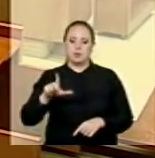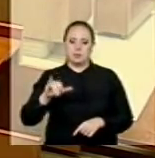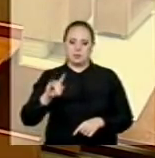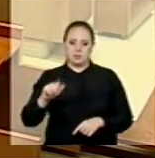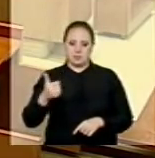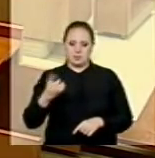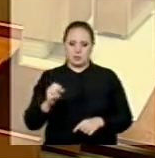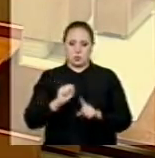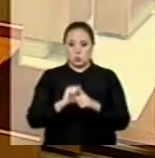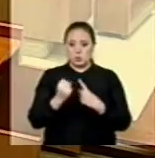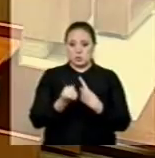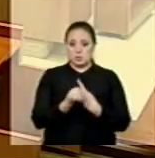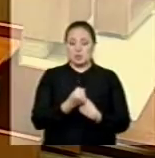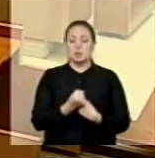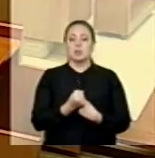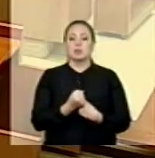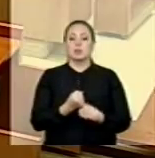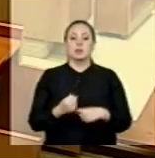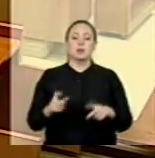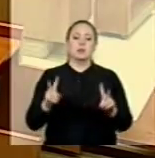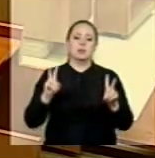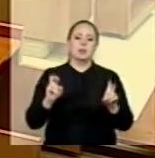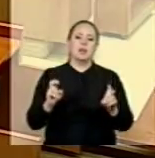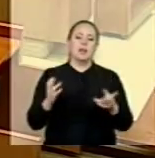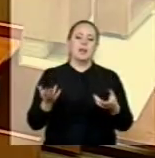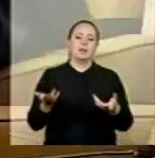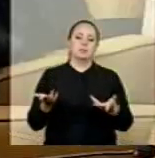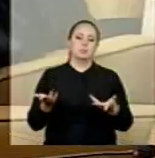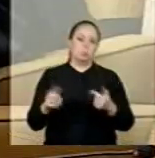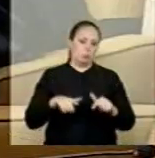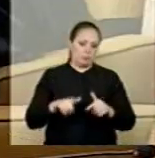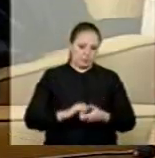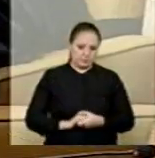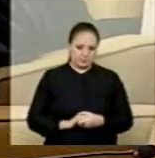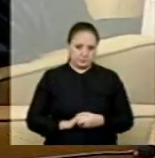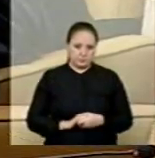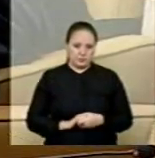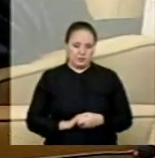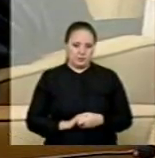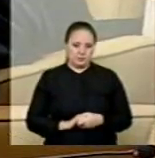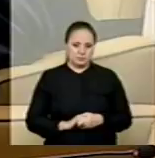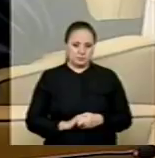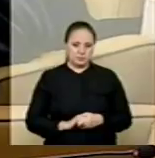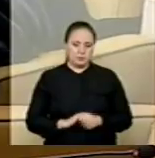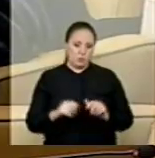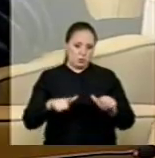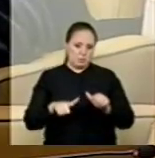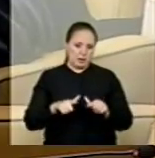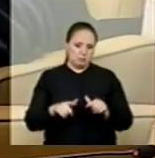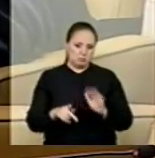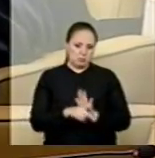e valoração da respectiva atividade. Atividade do representante.